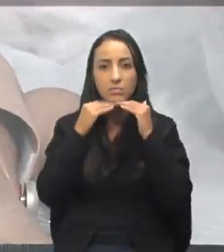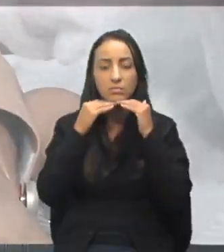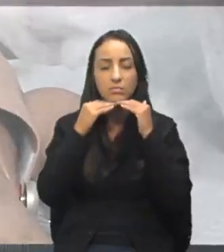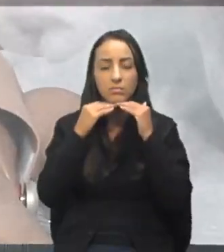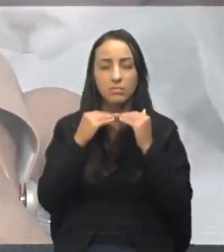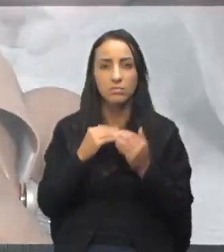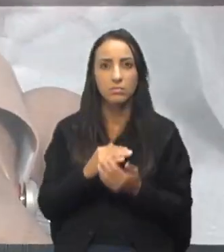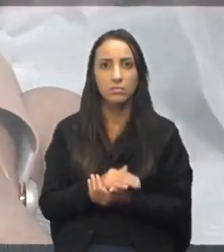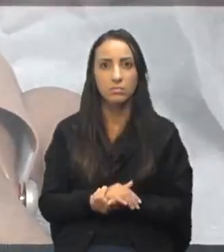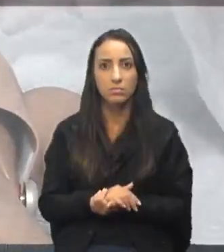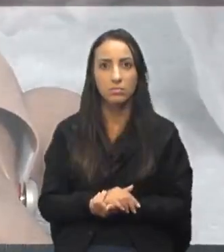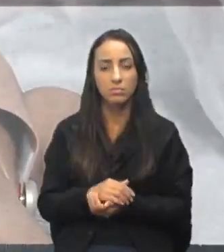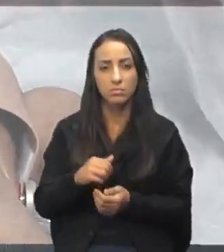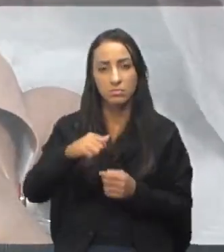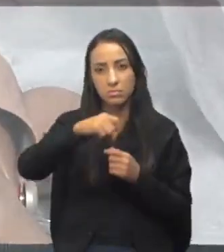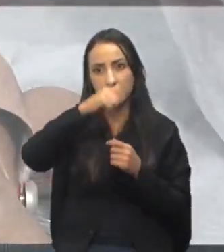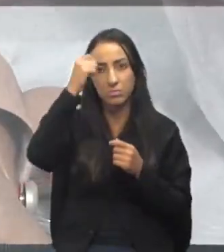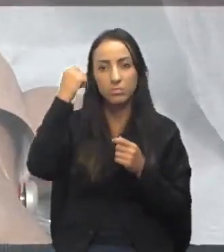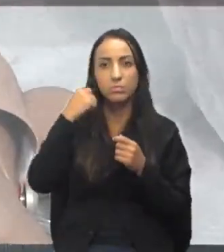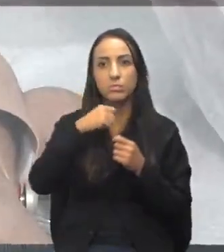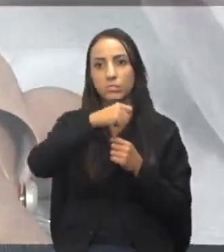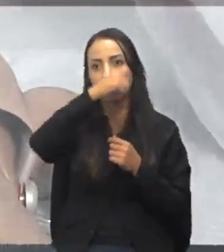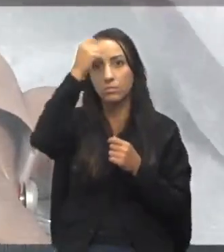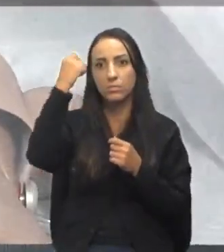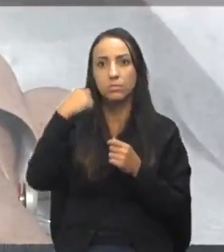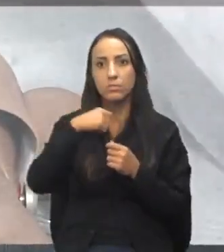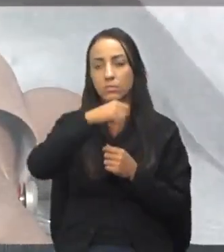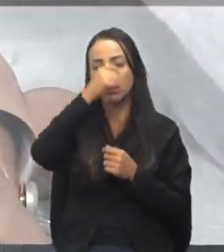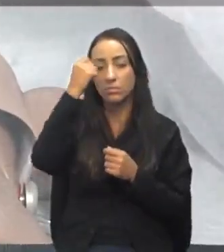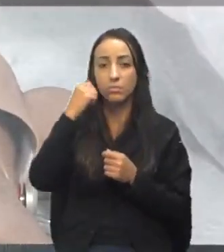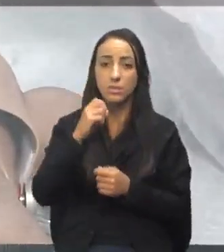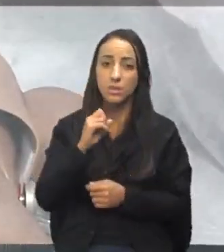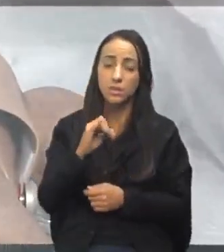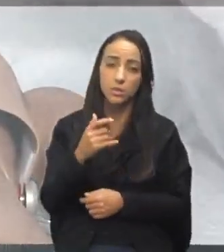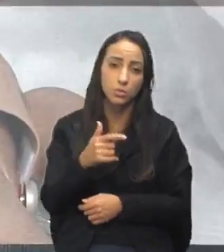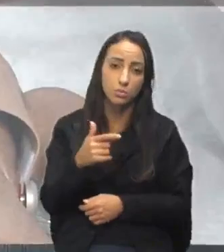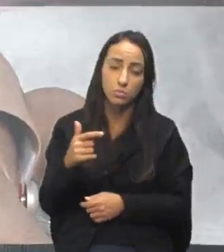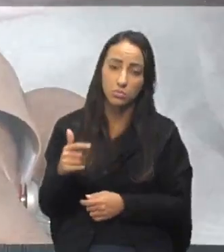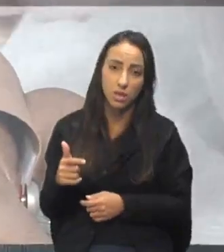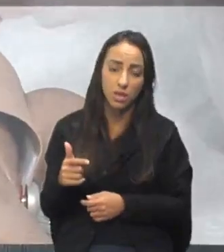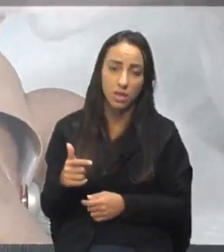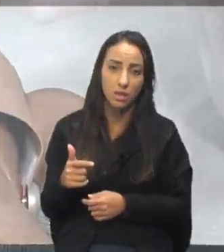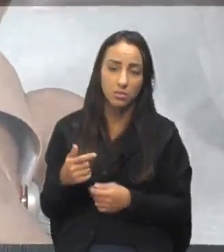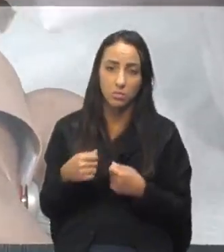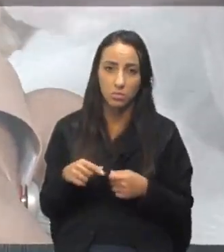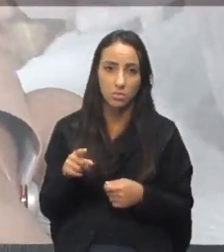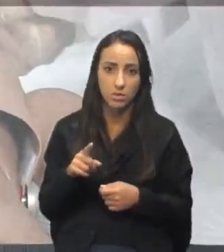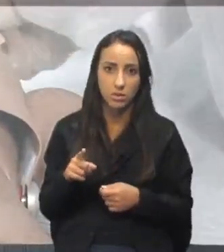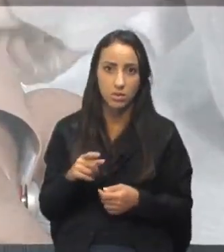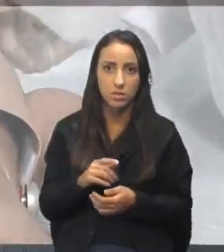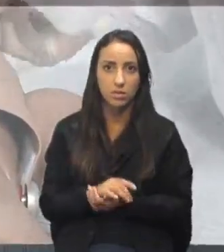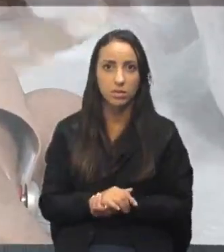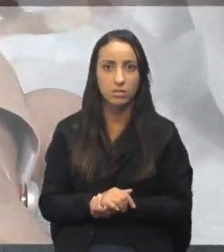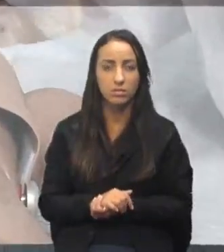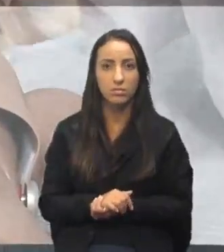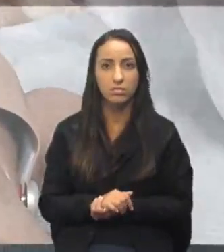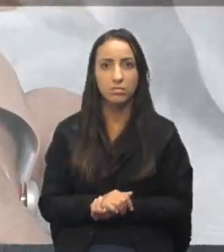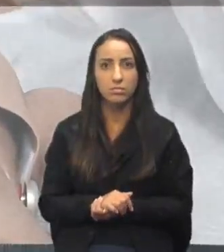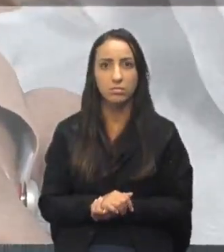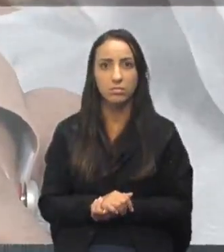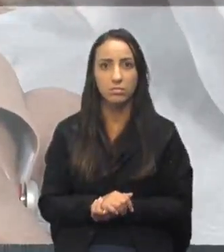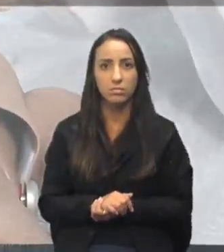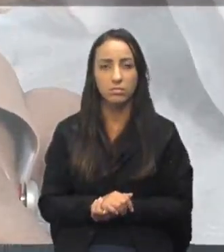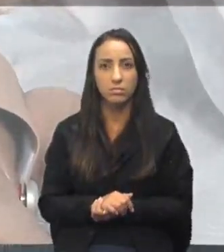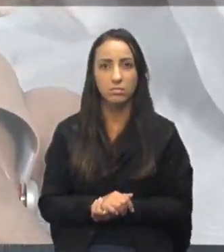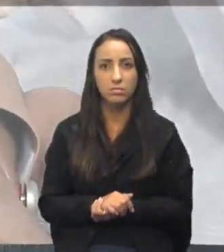tá? Entretanto, caso não haja nenhuma alteração ou necessidade específica, esse tipo de